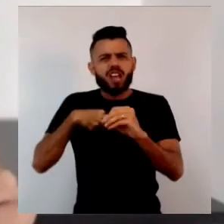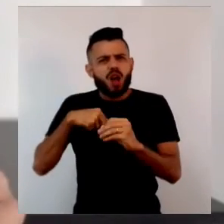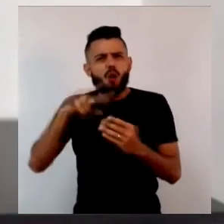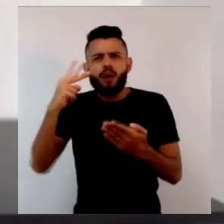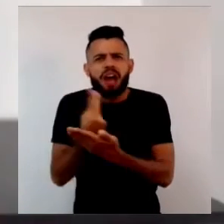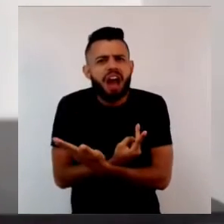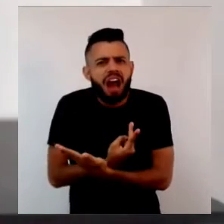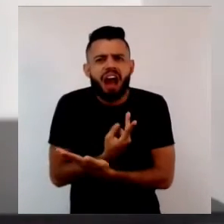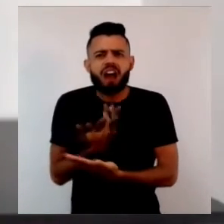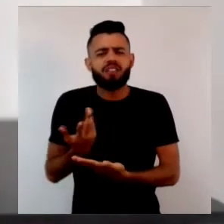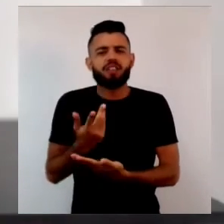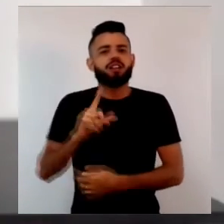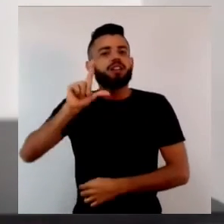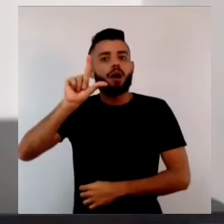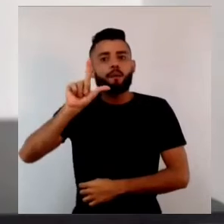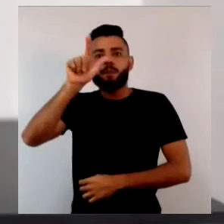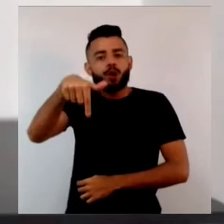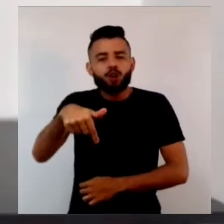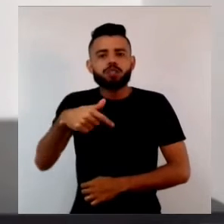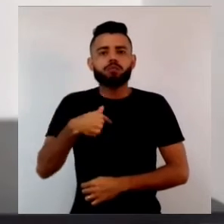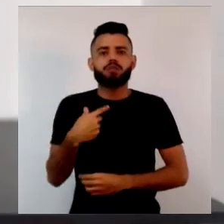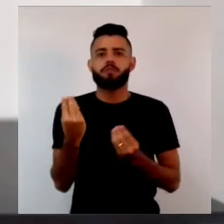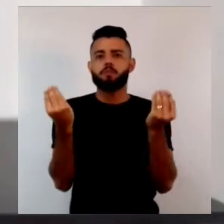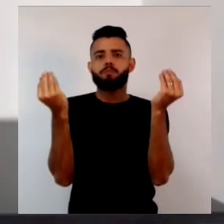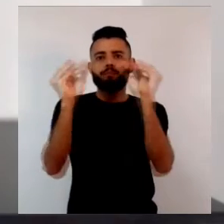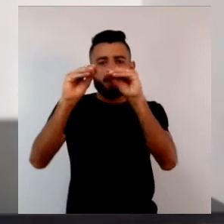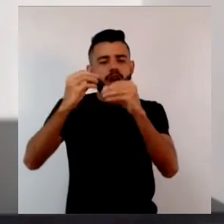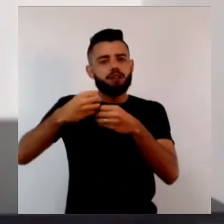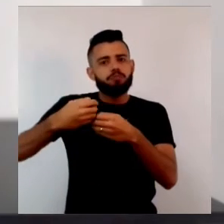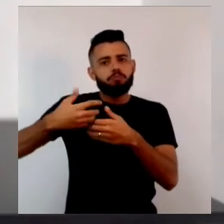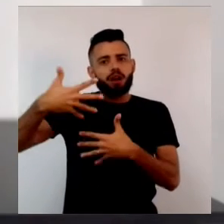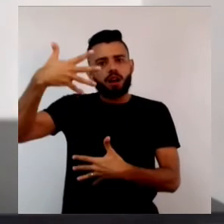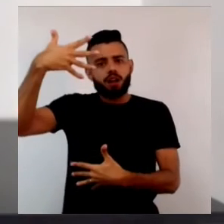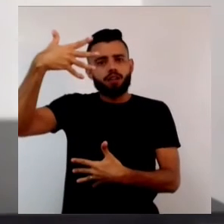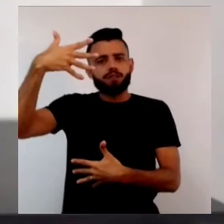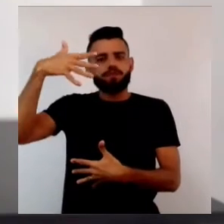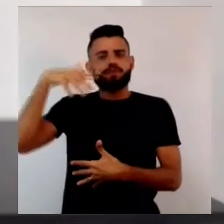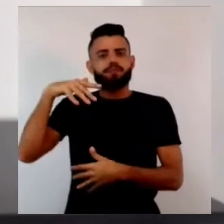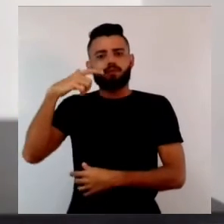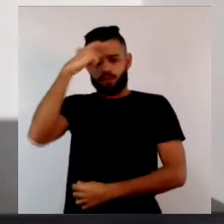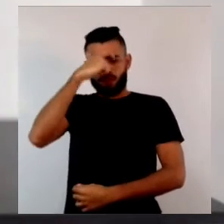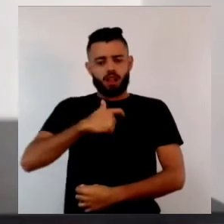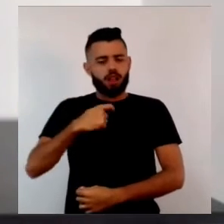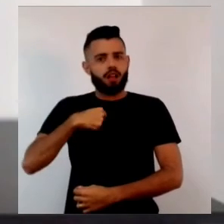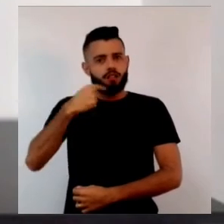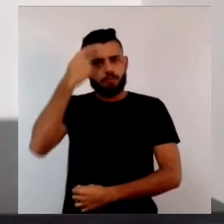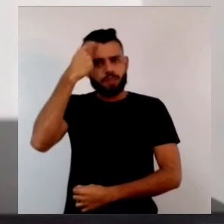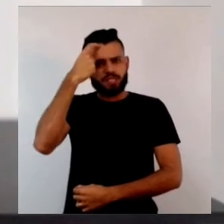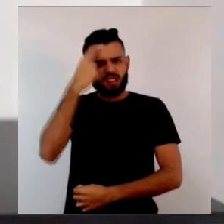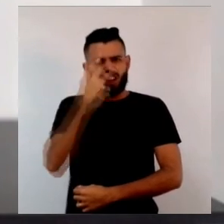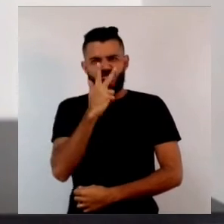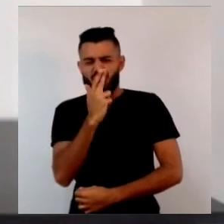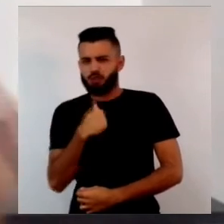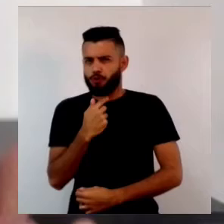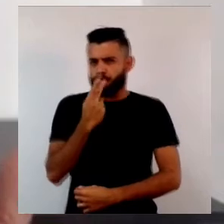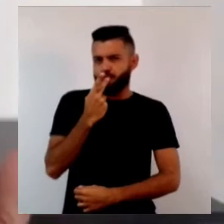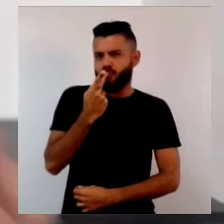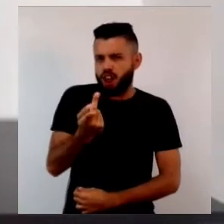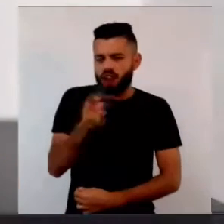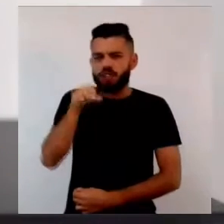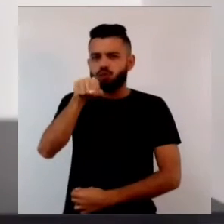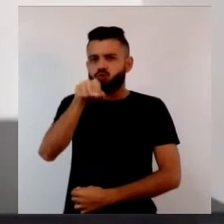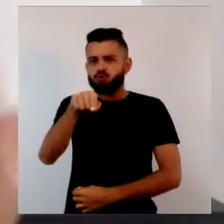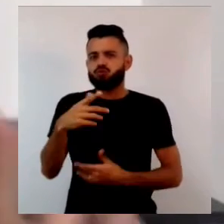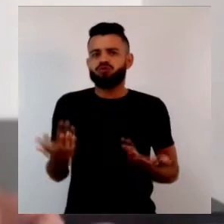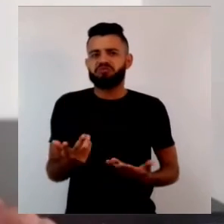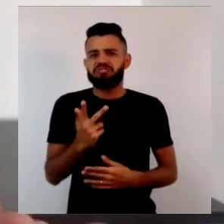matéria, cara, inconscientemente, ela vai pensar: putz, vou fazer isso aqui, vou falar isso aqui, será que eu me meto